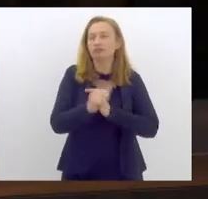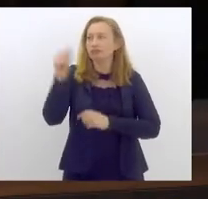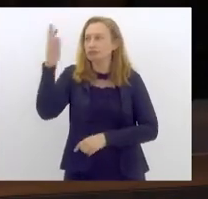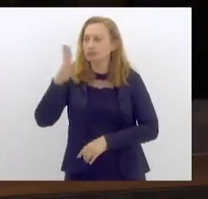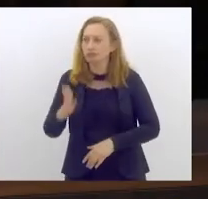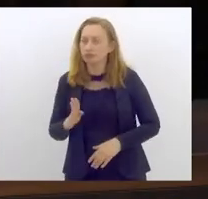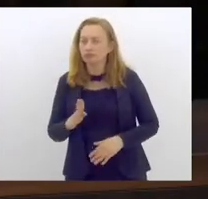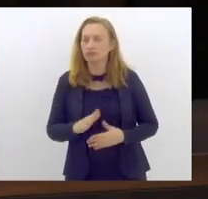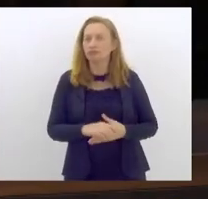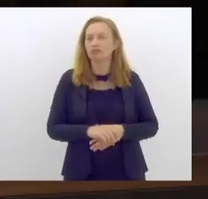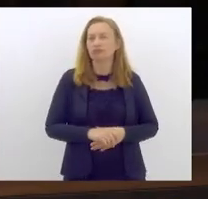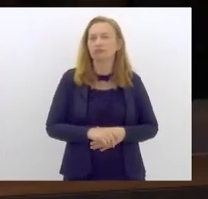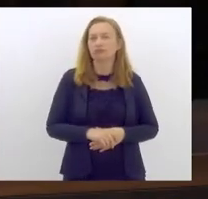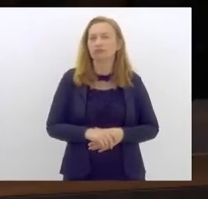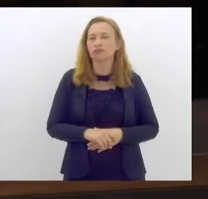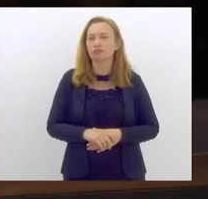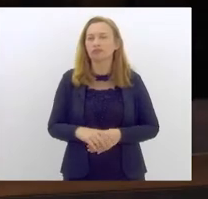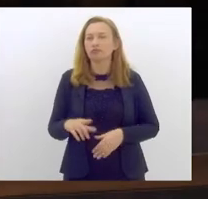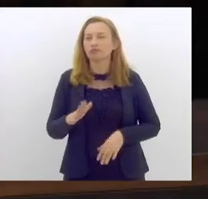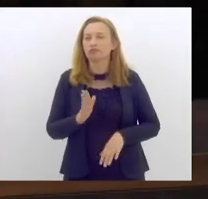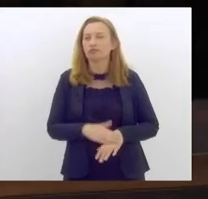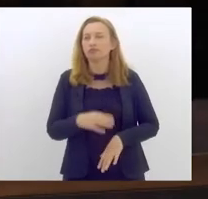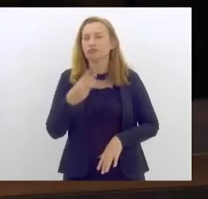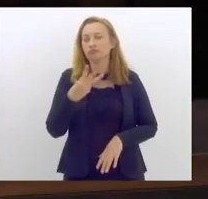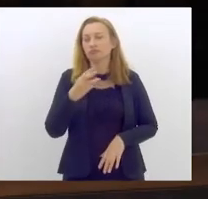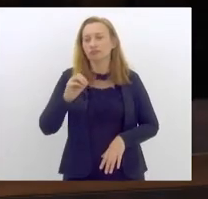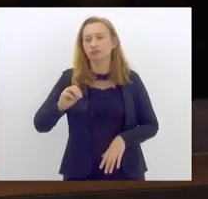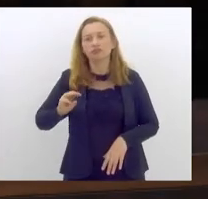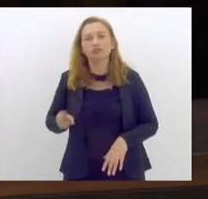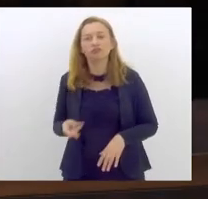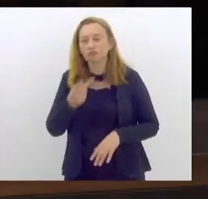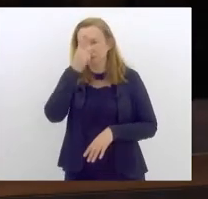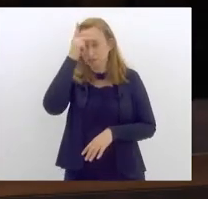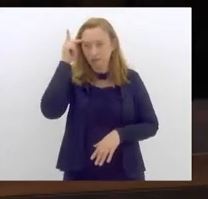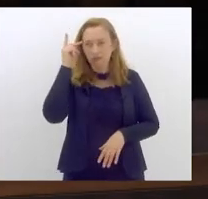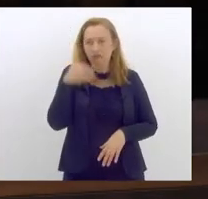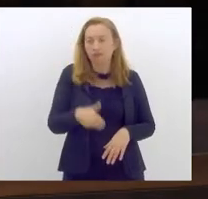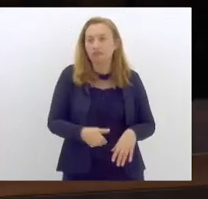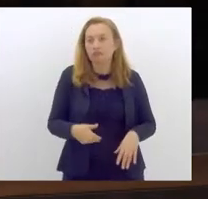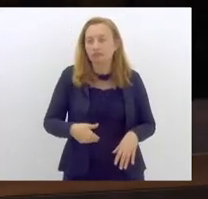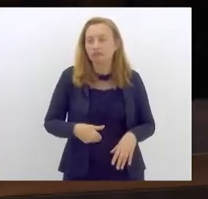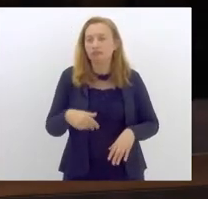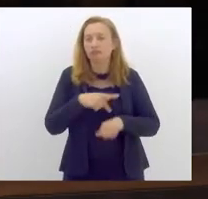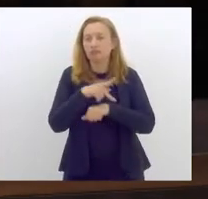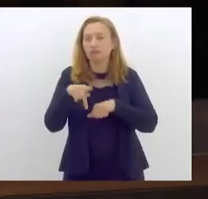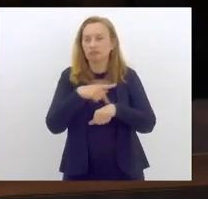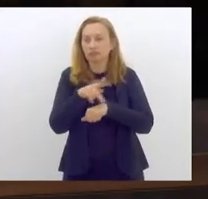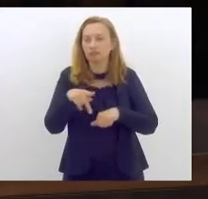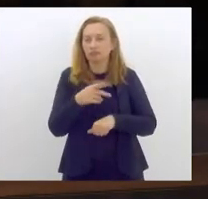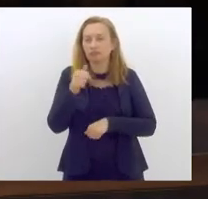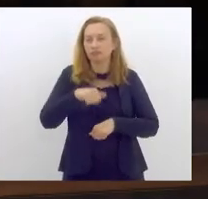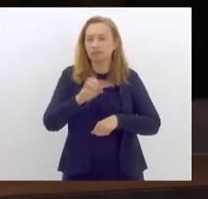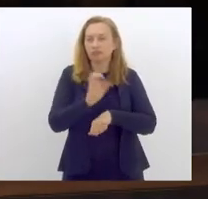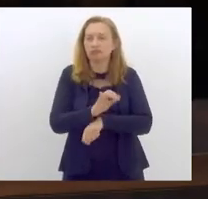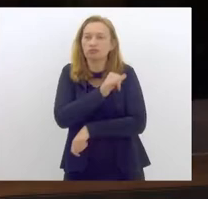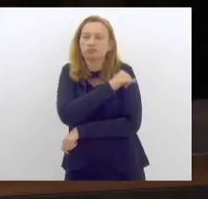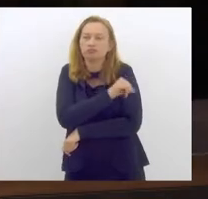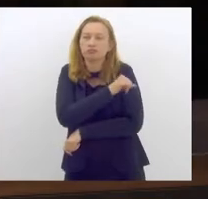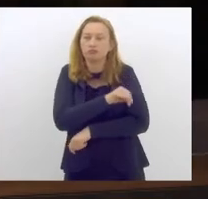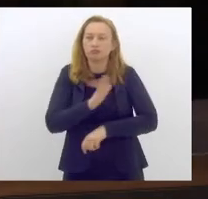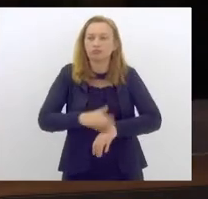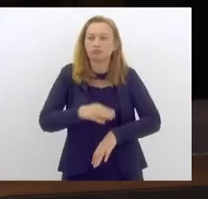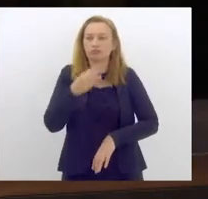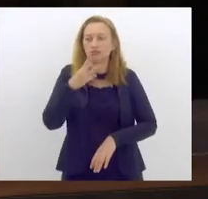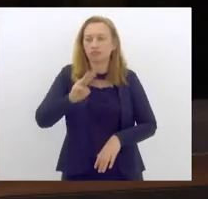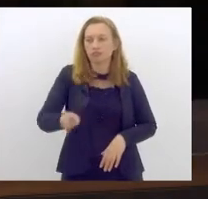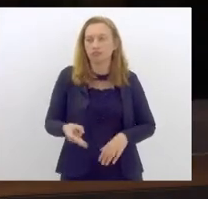vendo que nós temos mais de 30 milhões de pessoas que estão passando fome no País Aqui no estado do Rio de Janeiro mais